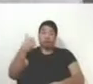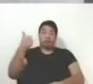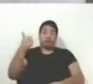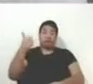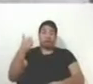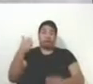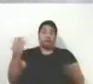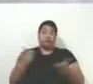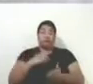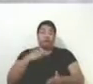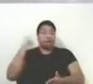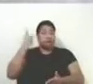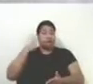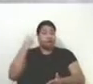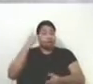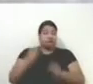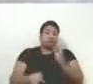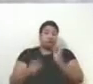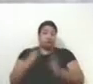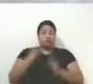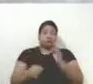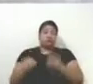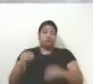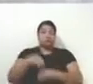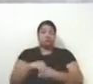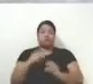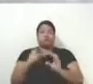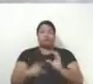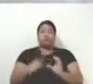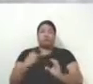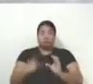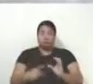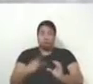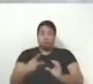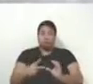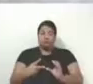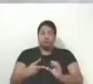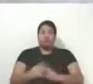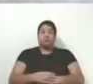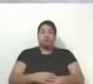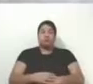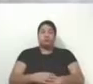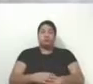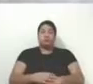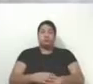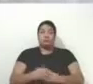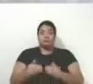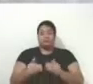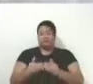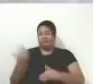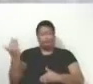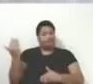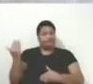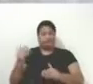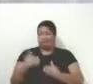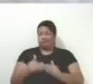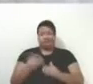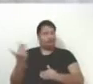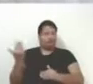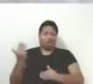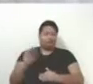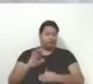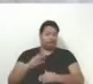jurídico na Câmara Municipal. E não concordo, não concordo.